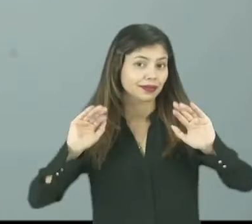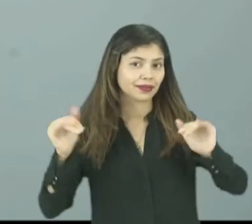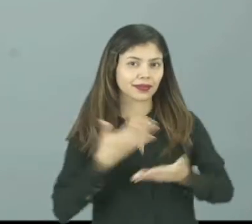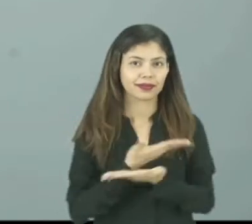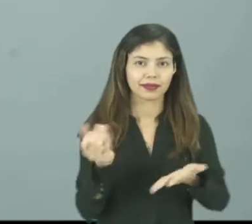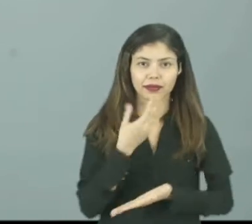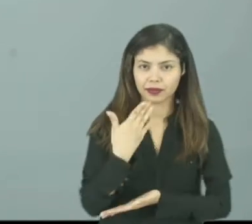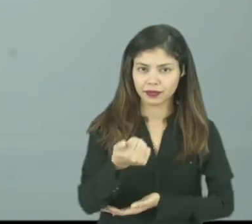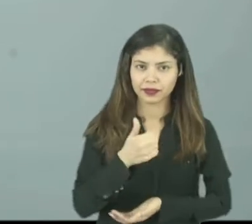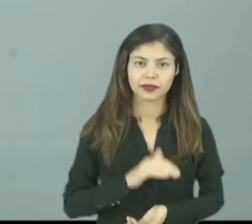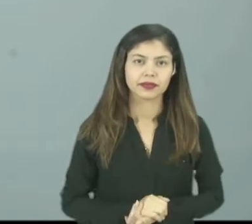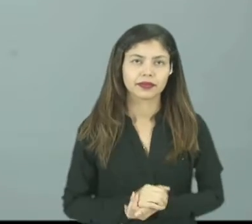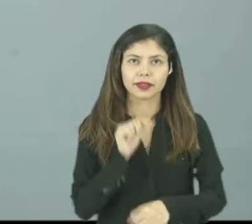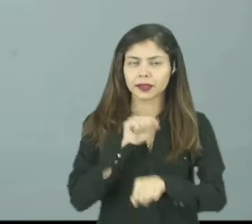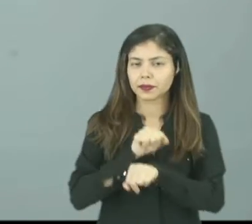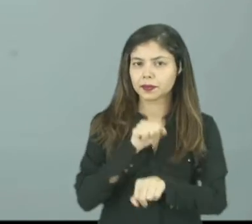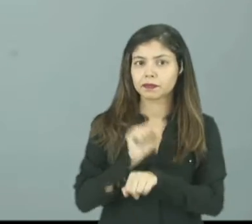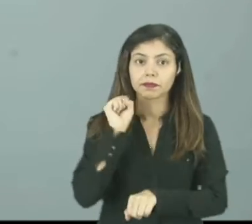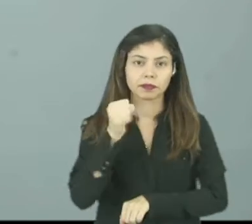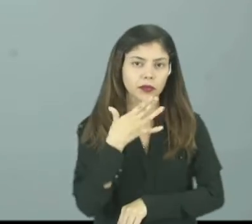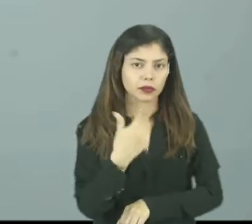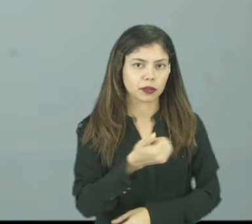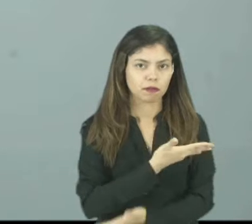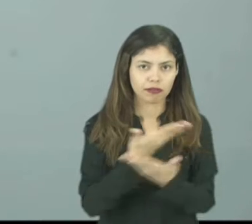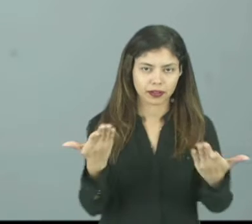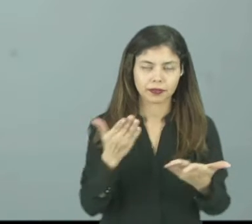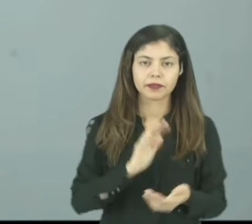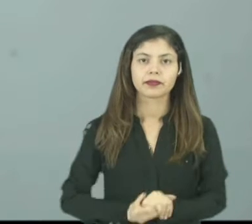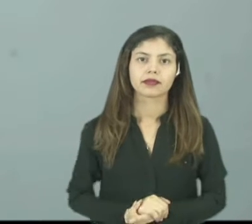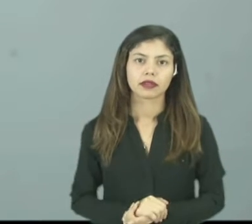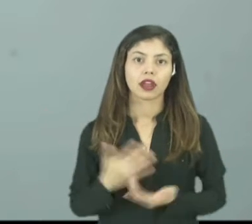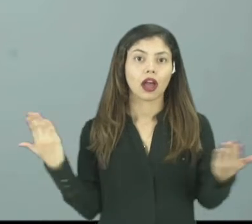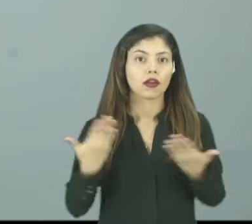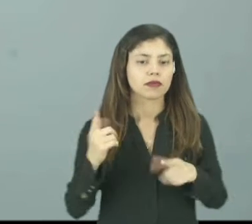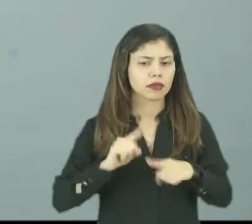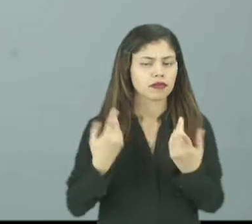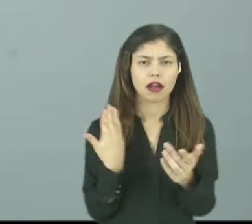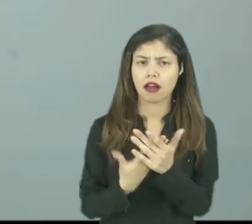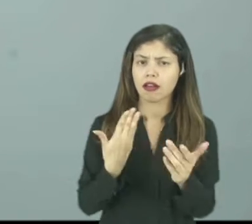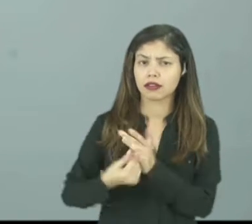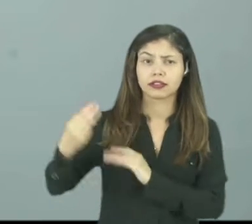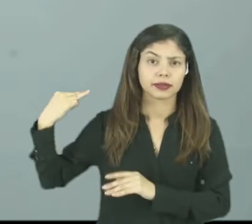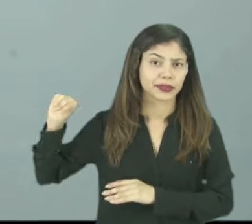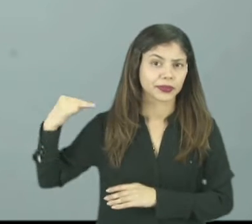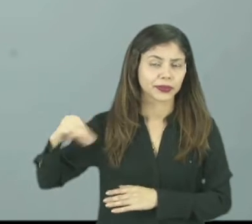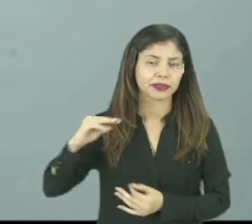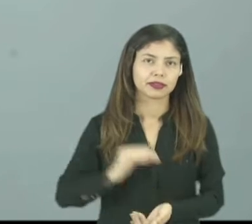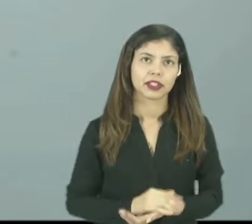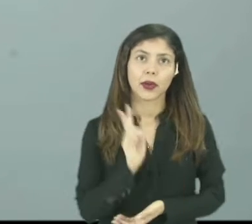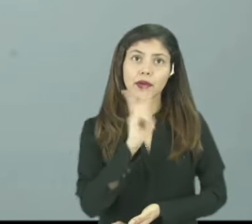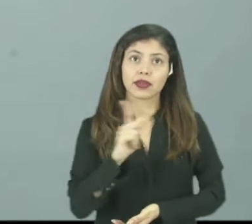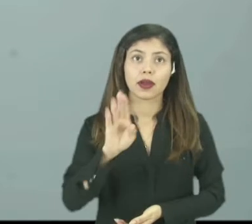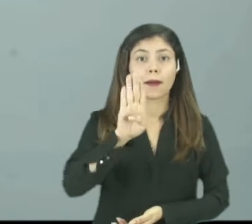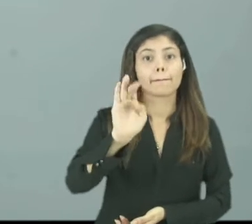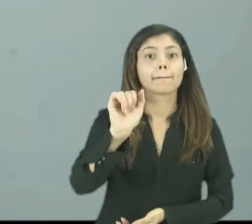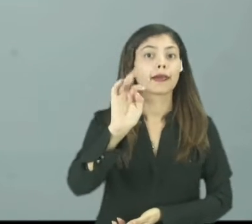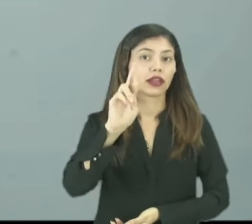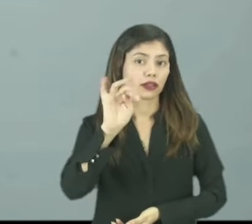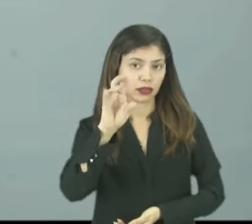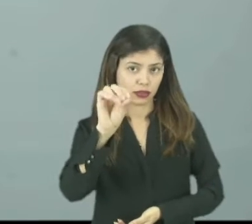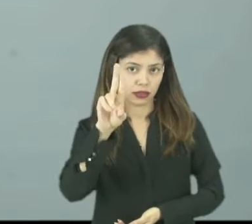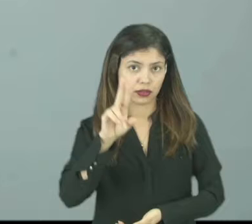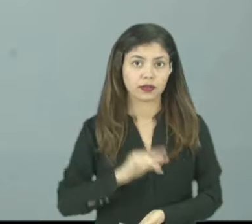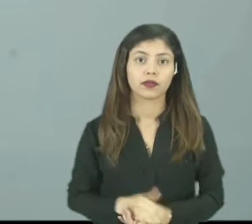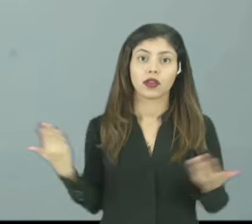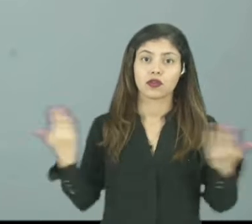Olá pessoal, tudo bem? Espero que estejam tudo bem com vocês. Nós vamos a mais uma aula de matemática. Meu nome é professor Bartô. Nós